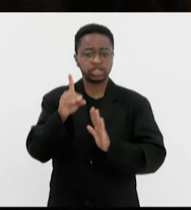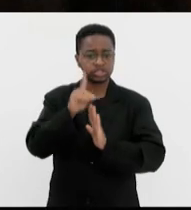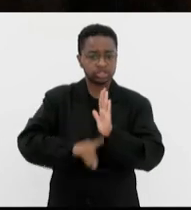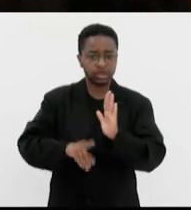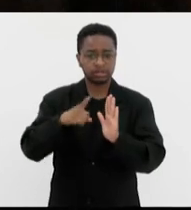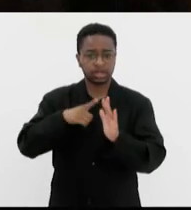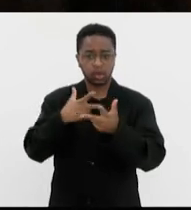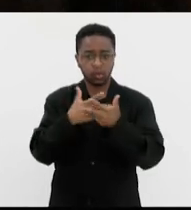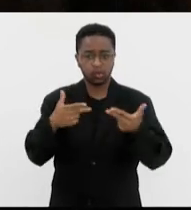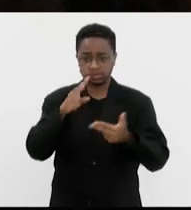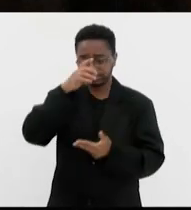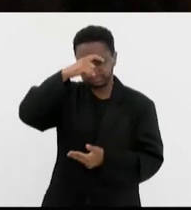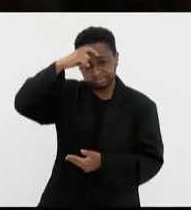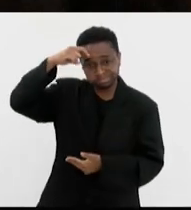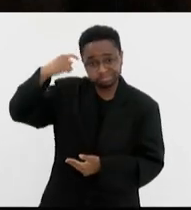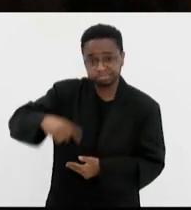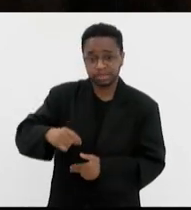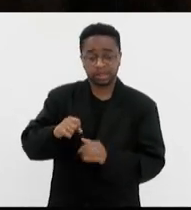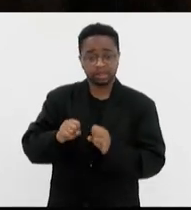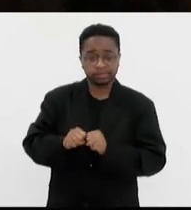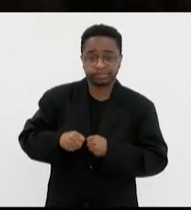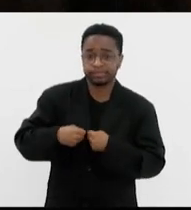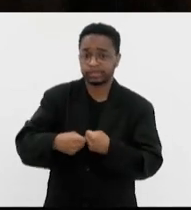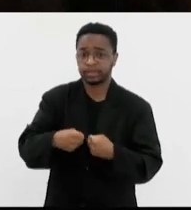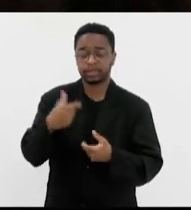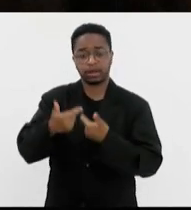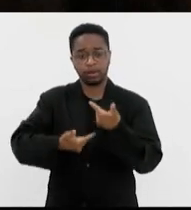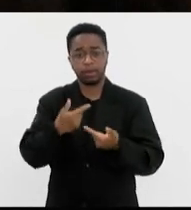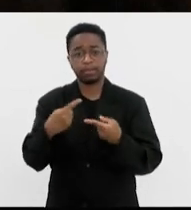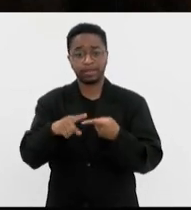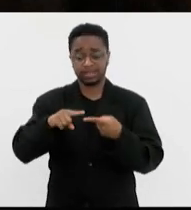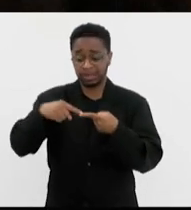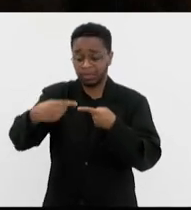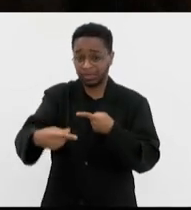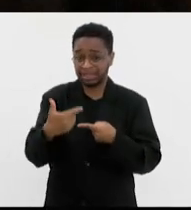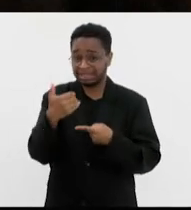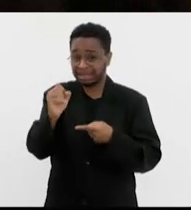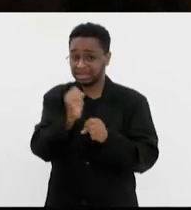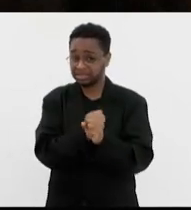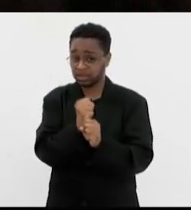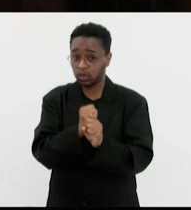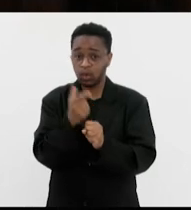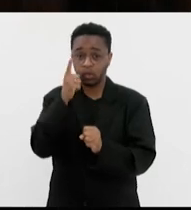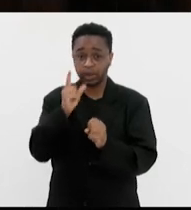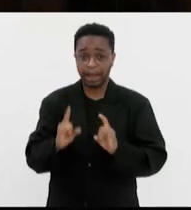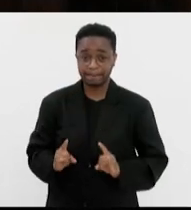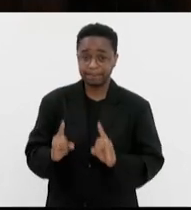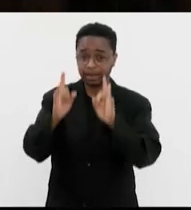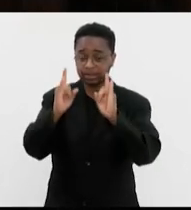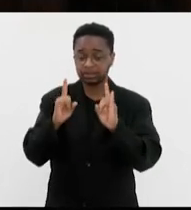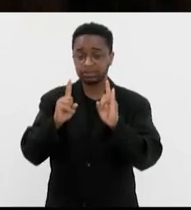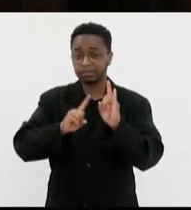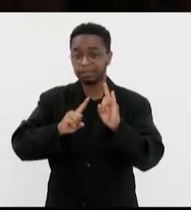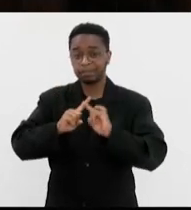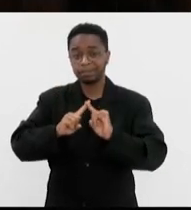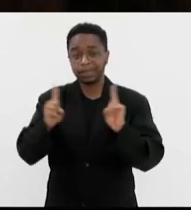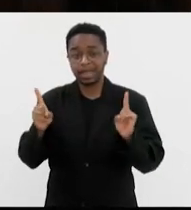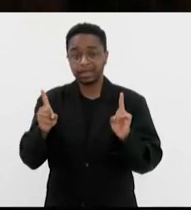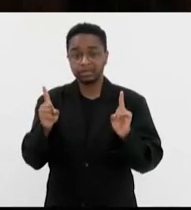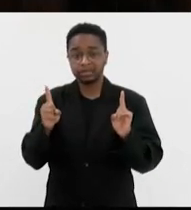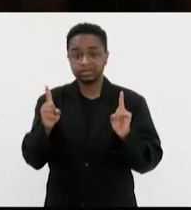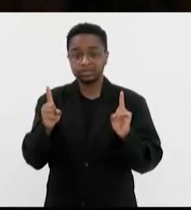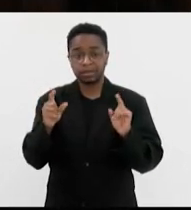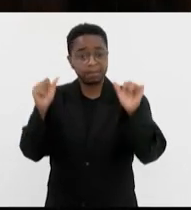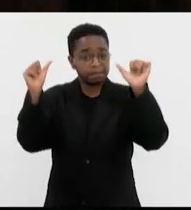próprio bem, que foi feito com o seu suor. E quando ele, enfim, depois de 10 anos, recebe um apartamento do Minha Casa Minha Vida, aquele apartamento é